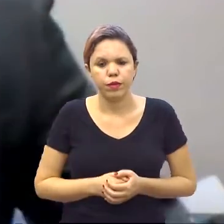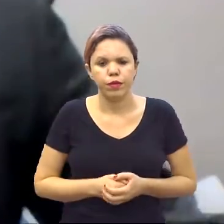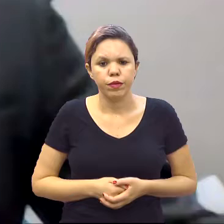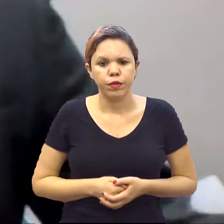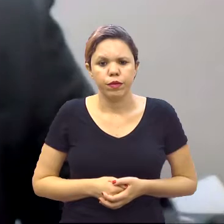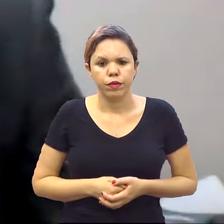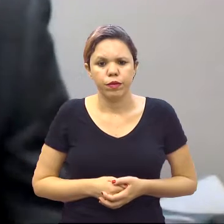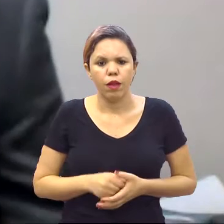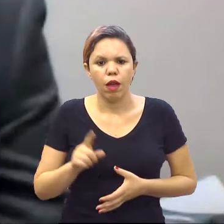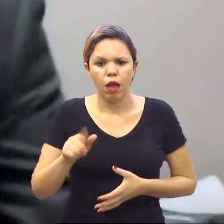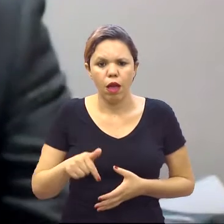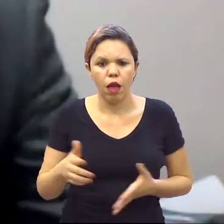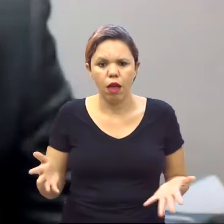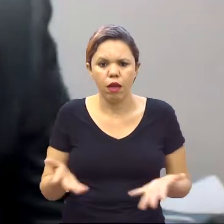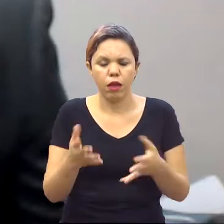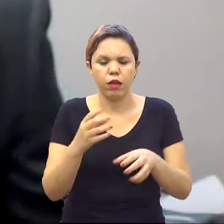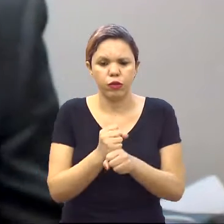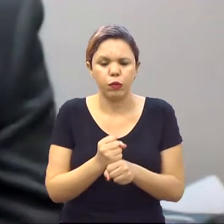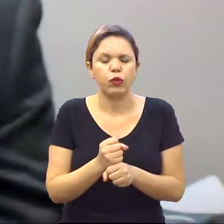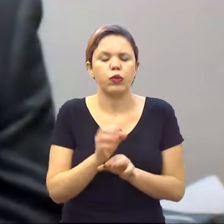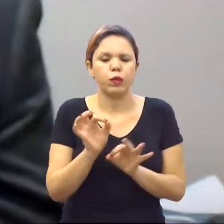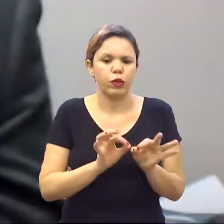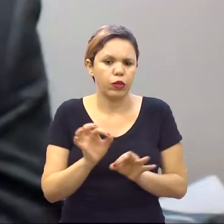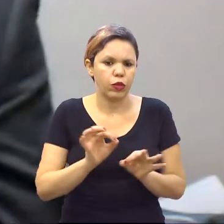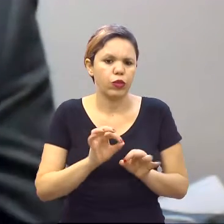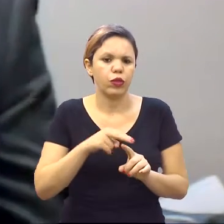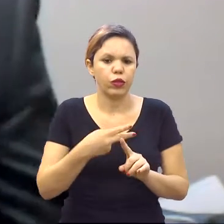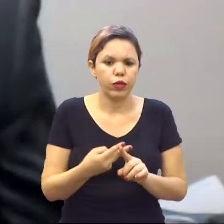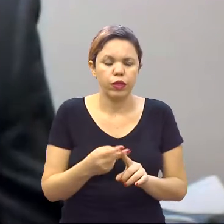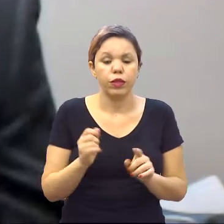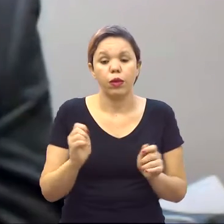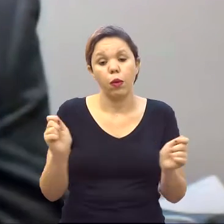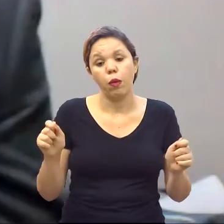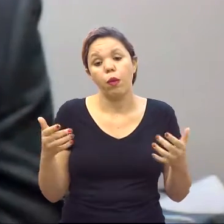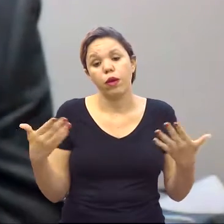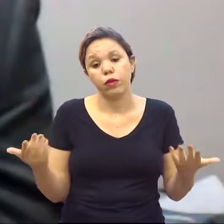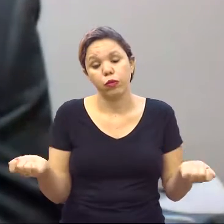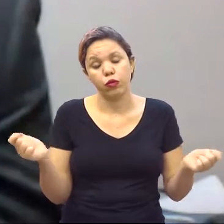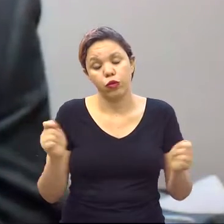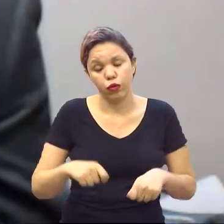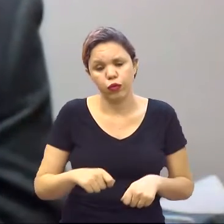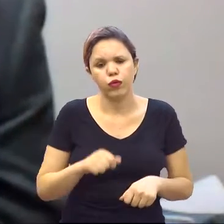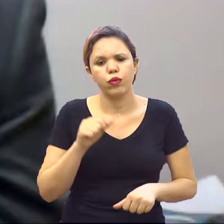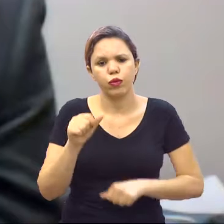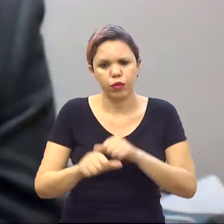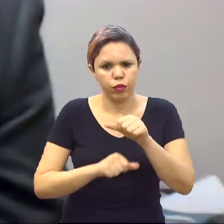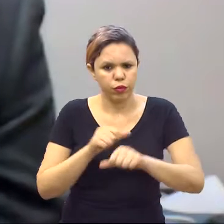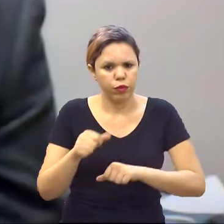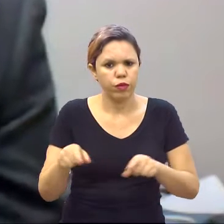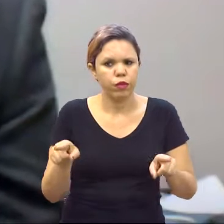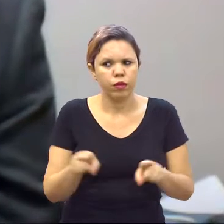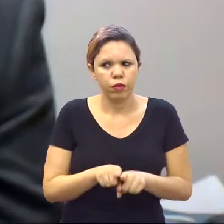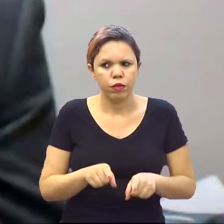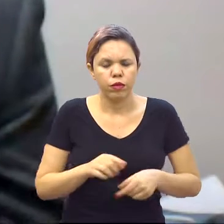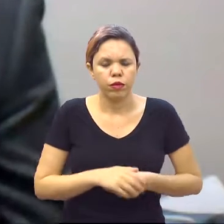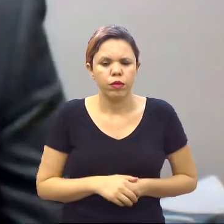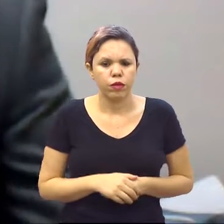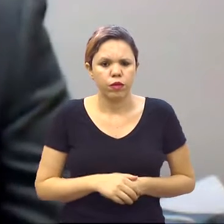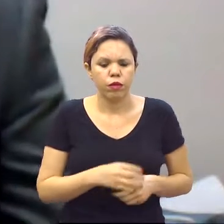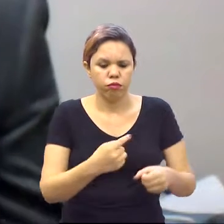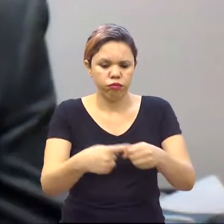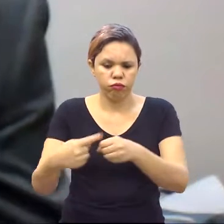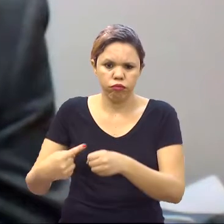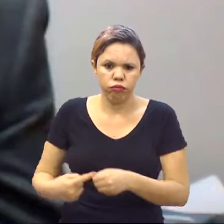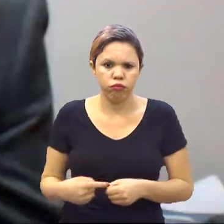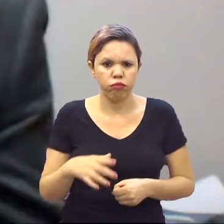realidade, são uma somatória de medidas que, quando possível, poderão ser transformadas também em